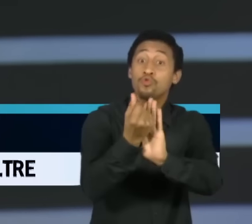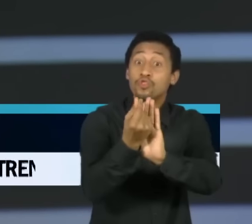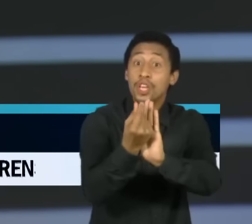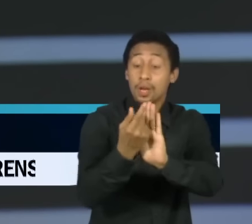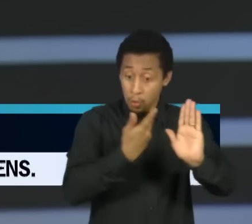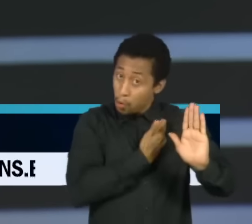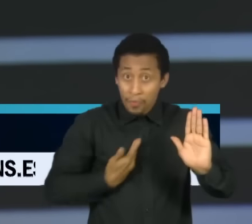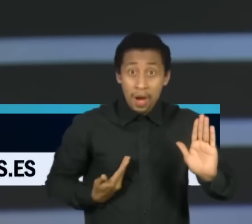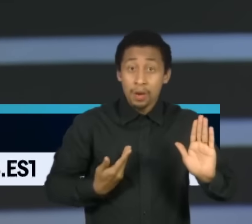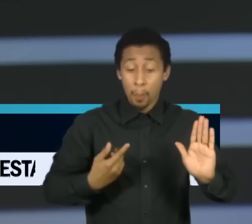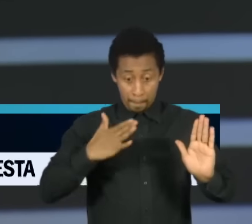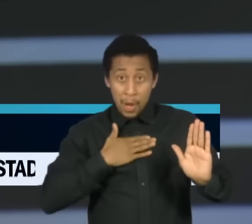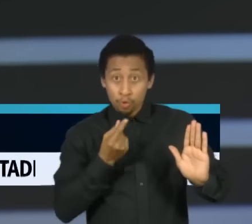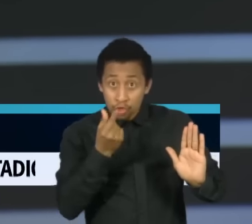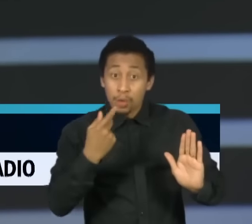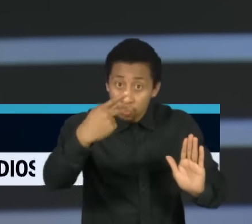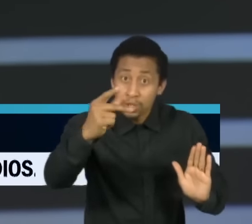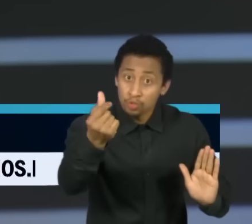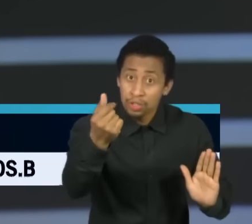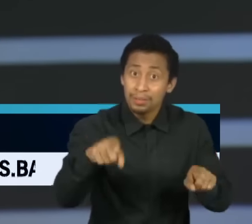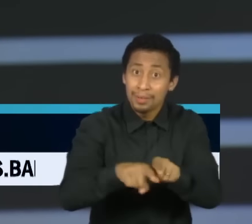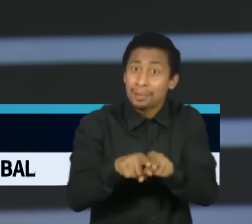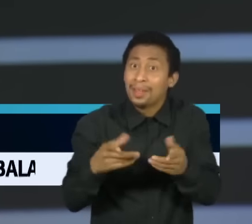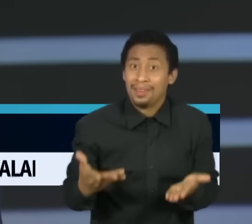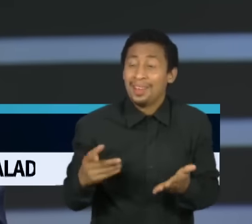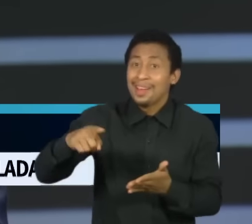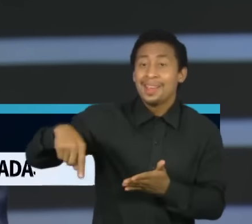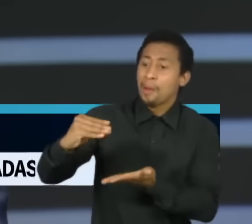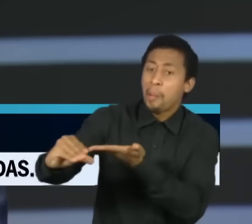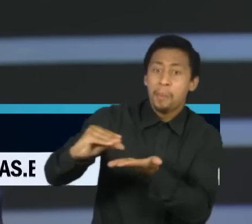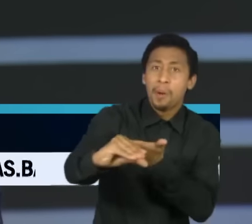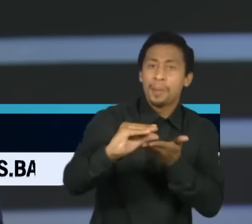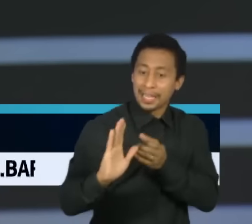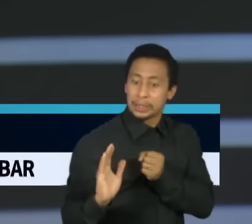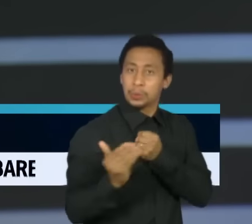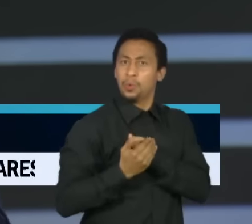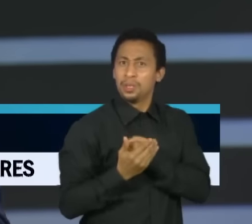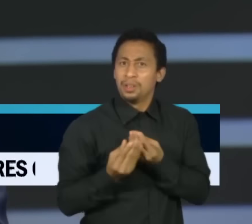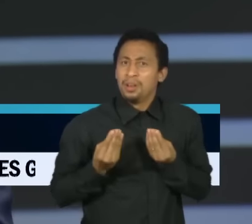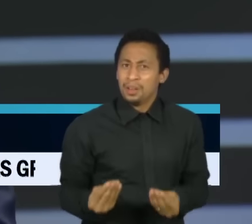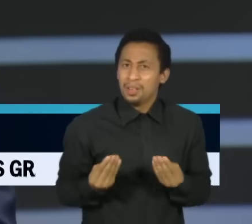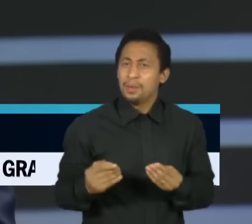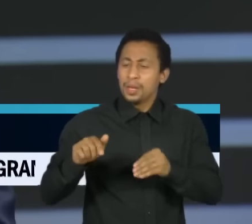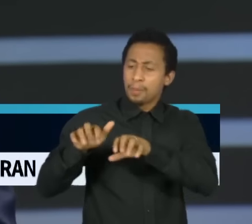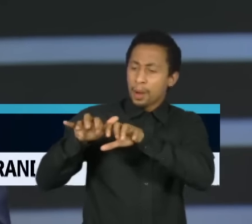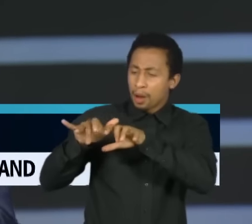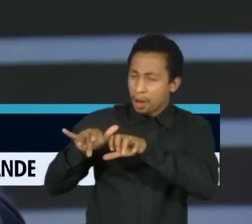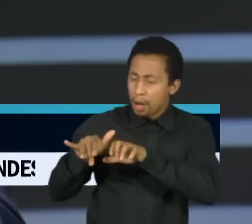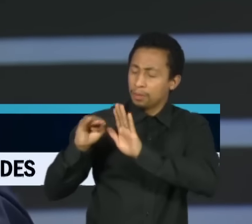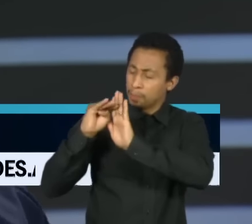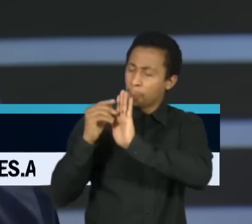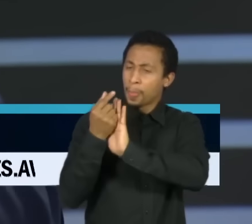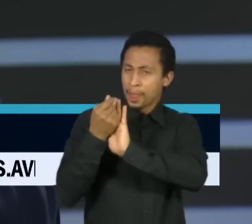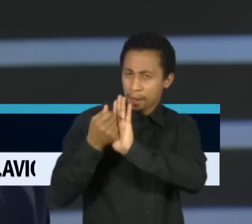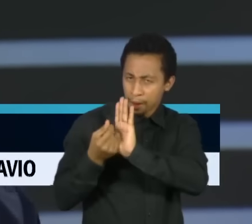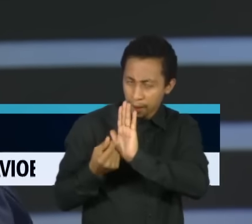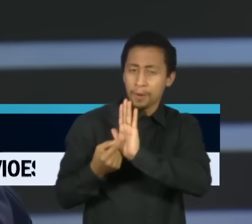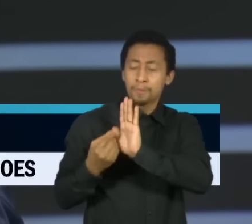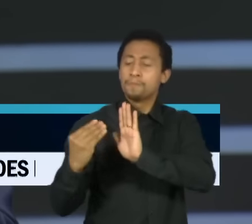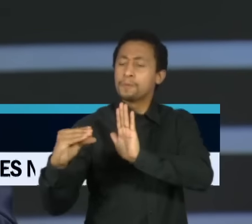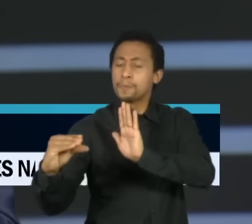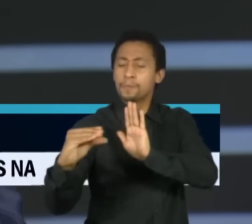uma parte do orçamento fica secreto e o relator tem um poder fabuloso de definir para onde vai ser gasto o dinheiro. Geralmente, isso é gasto